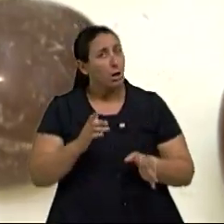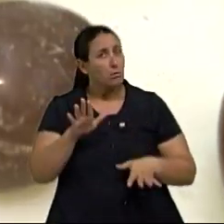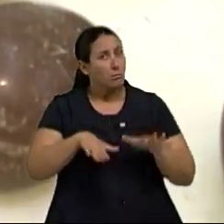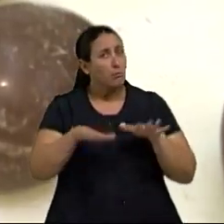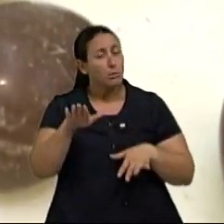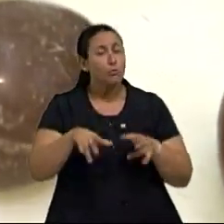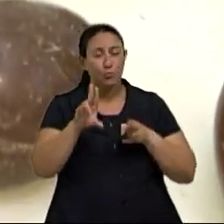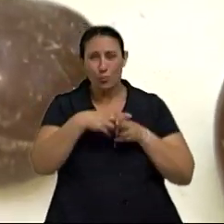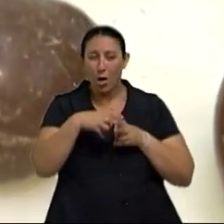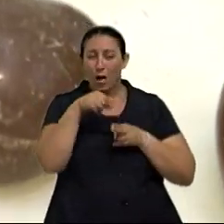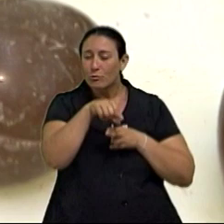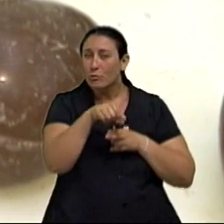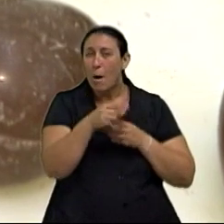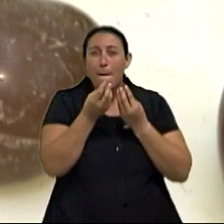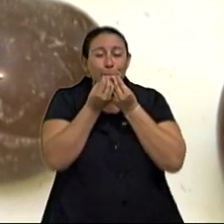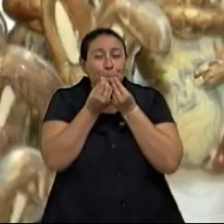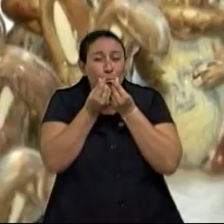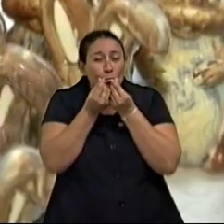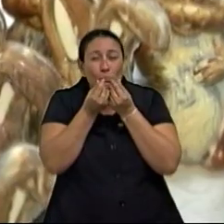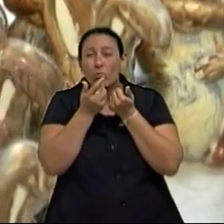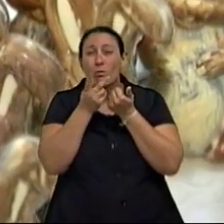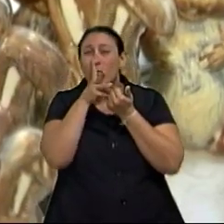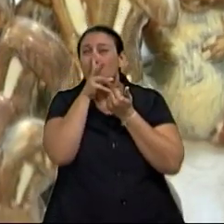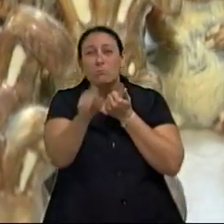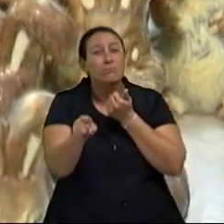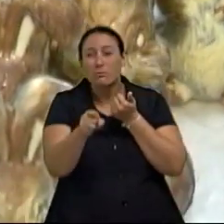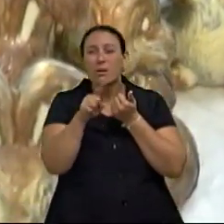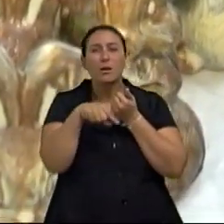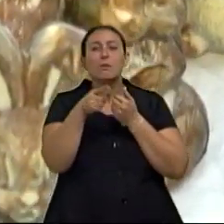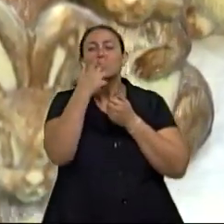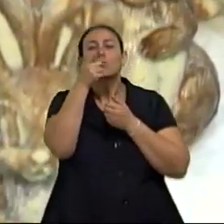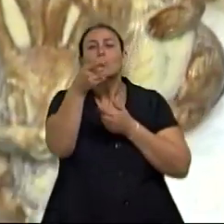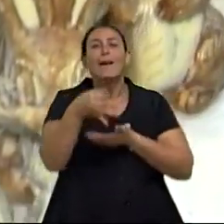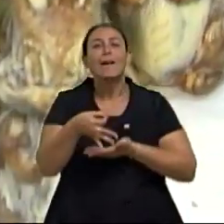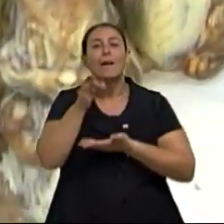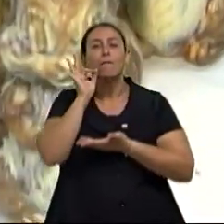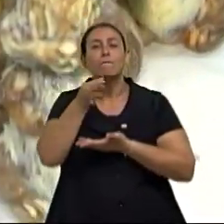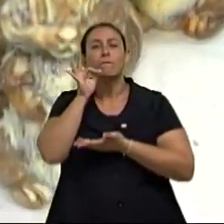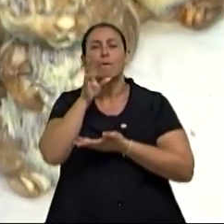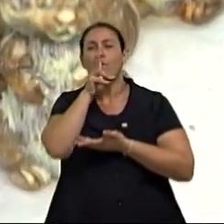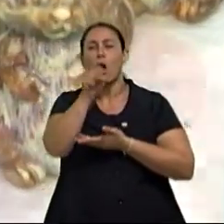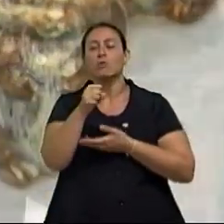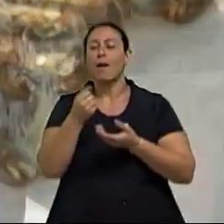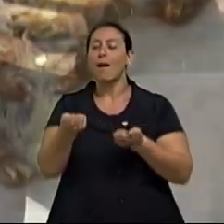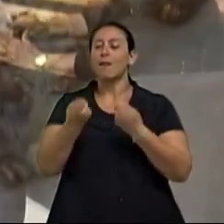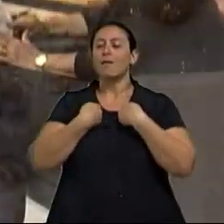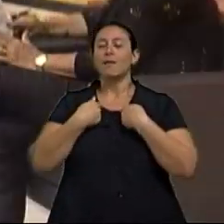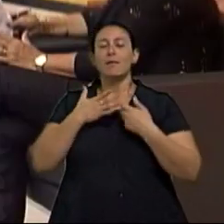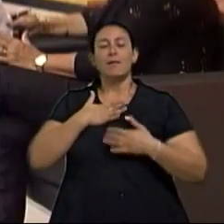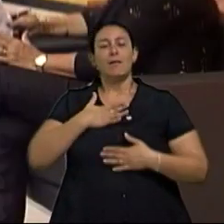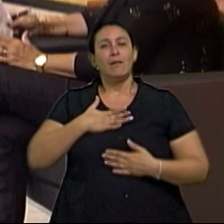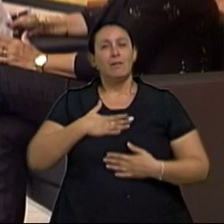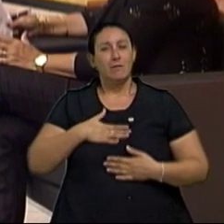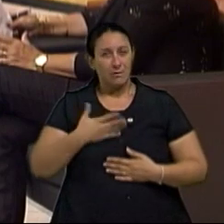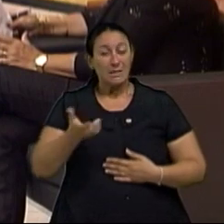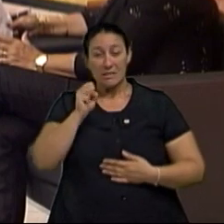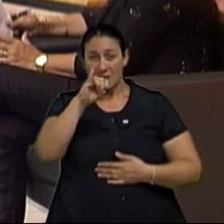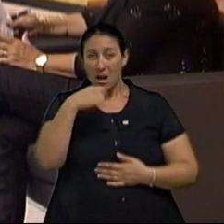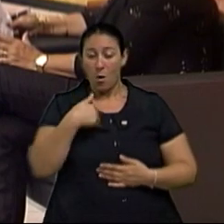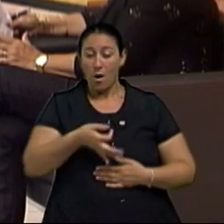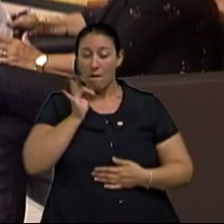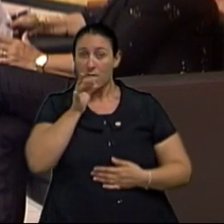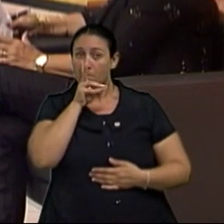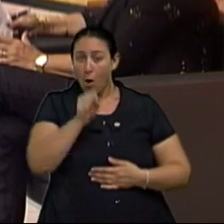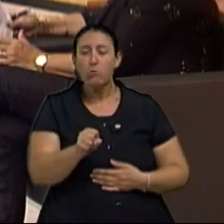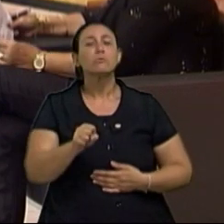ativo, o gosto dele é tão intenso, é que nem tomar um café forte. A gente se sente satisfeita. Eu, quando tomo um café muito forte,